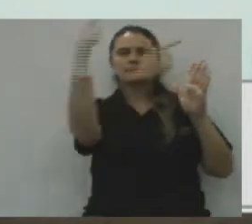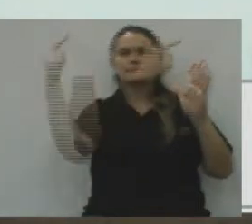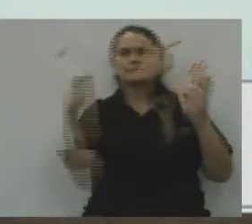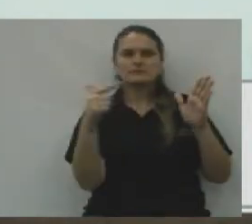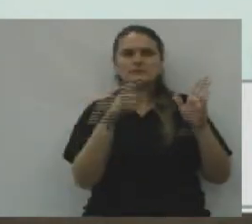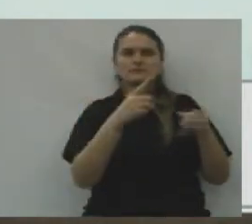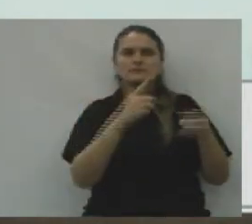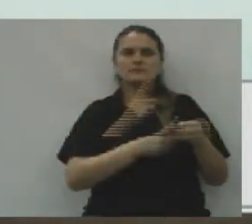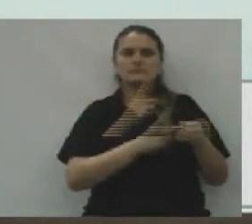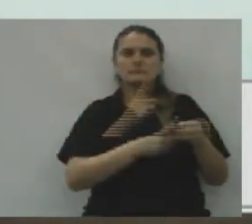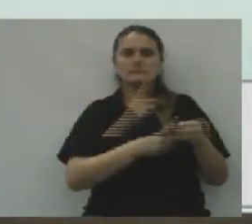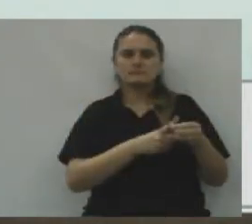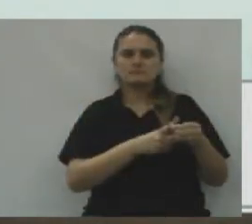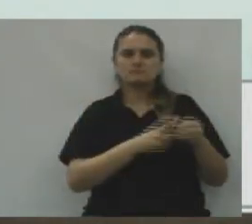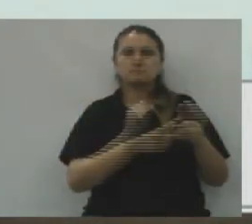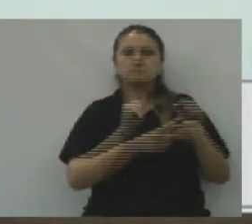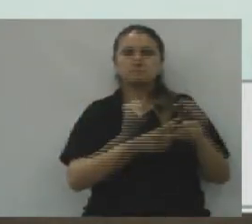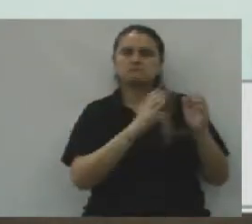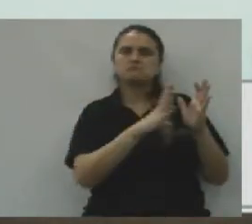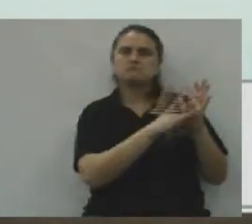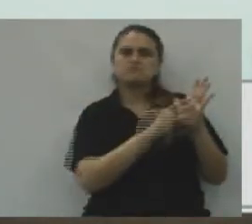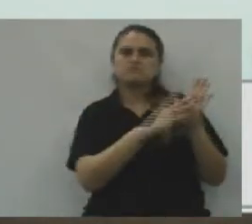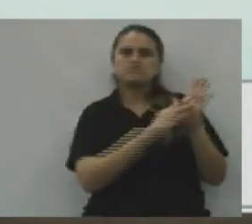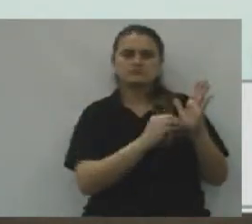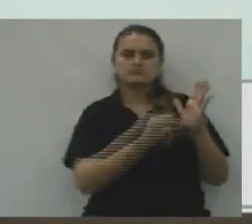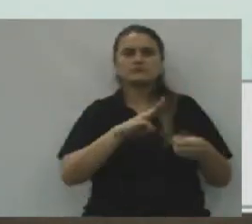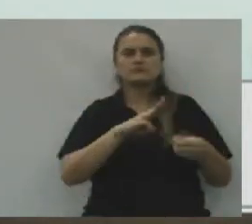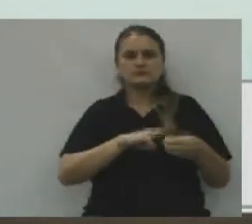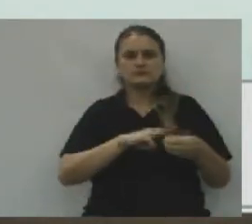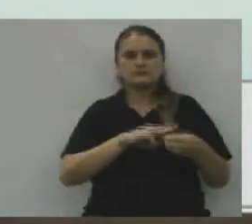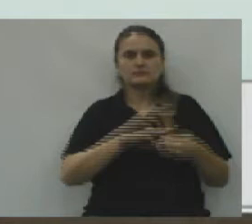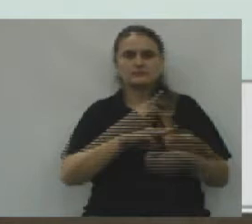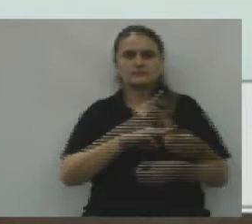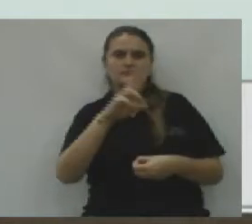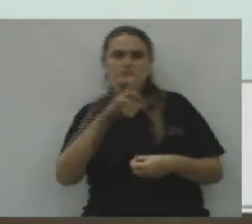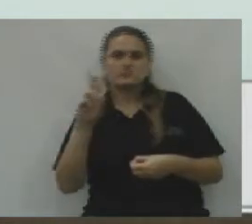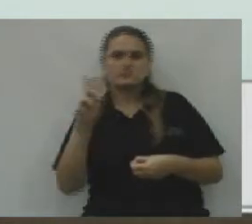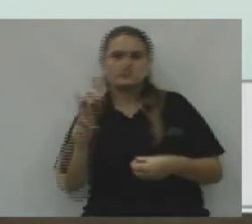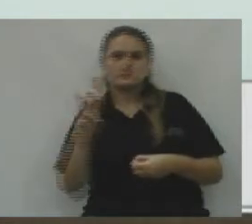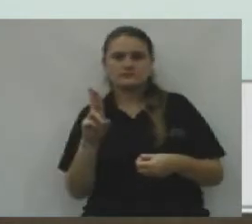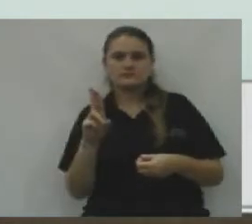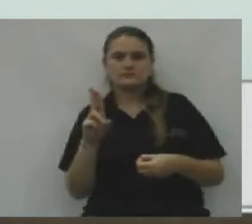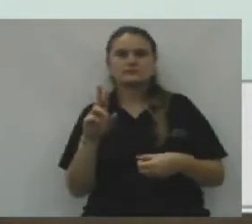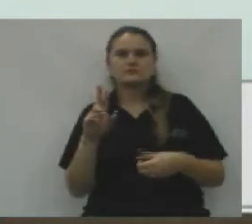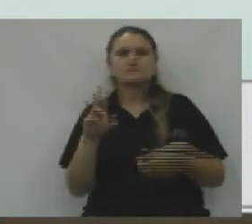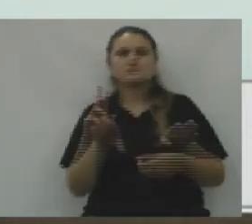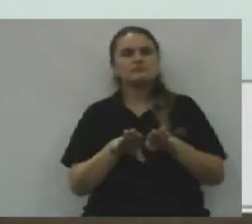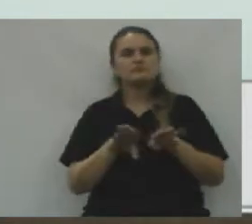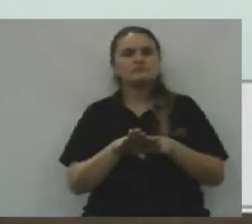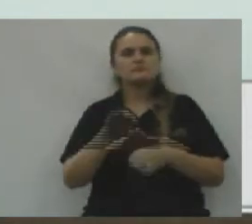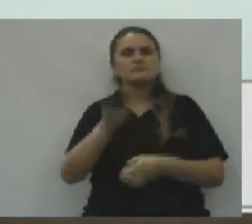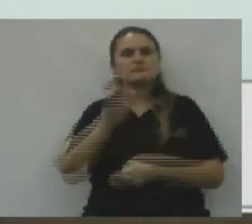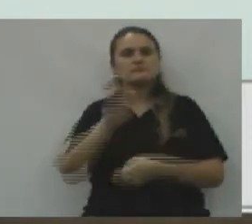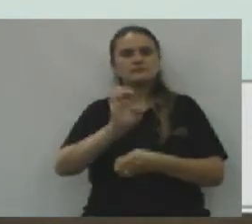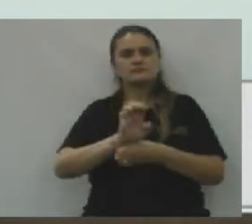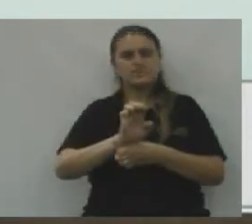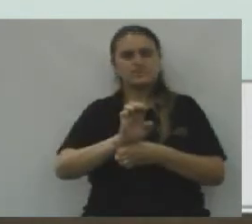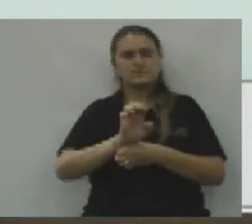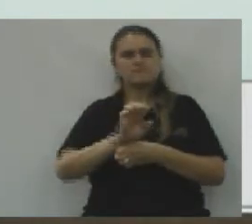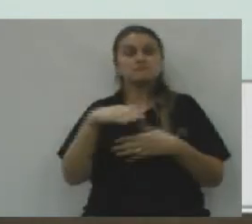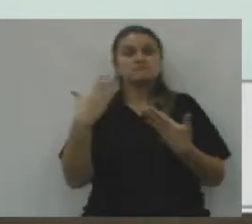cidades circunvizinhas, nosso município ao lado, e, quiçá, o Estado e, quiçá,